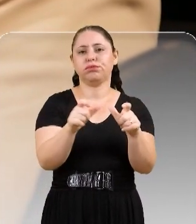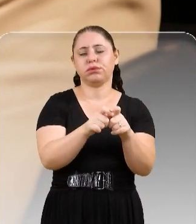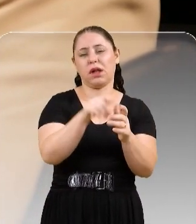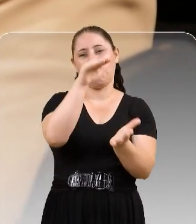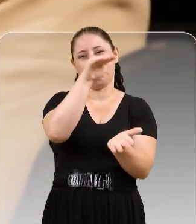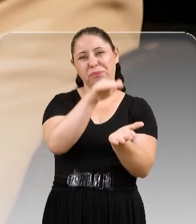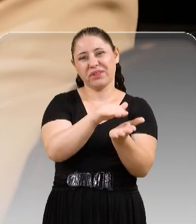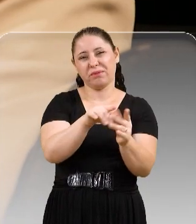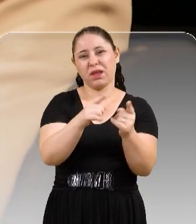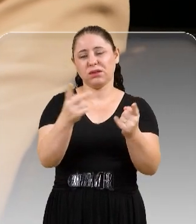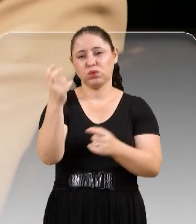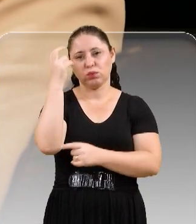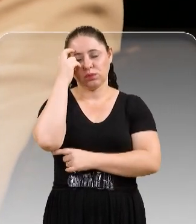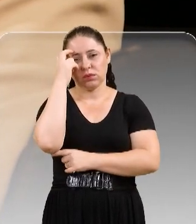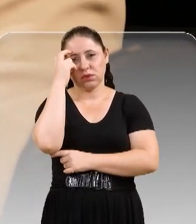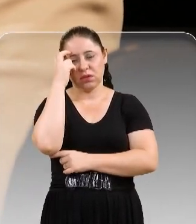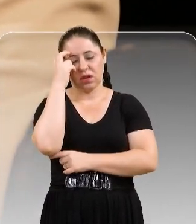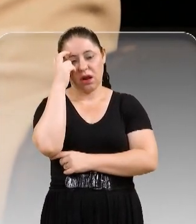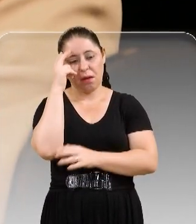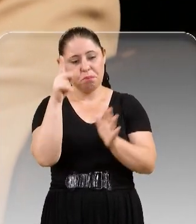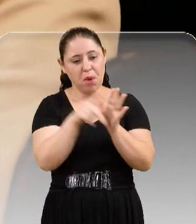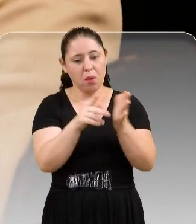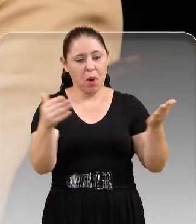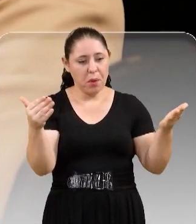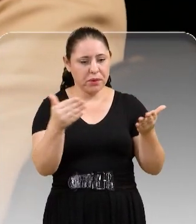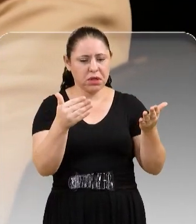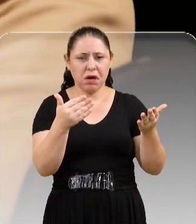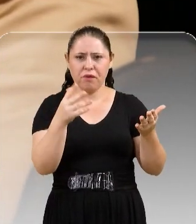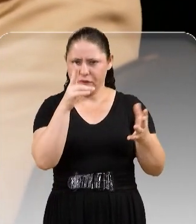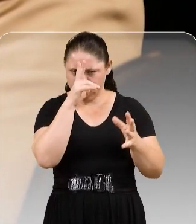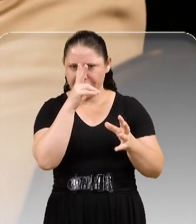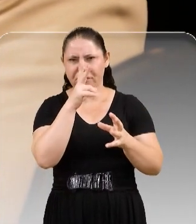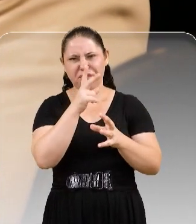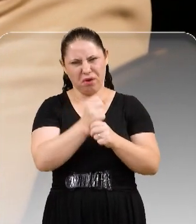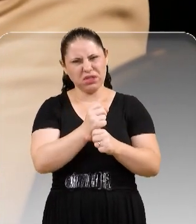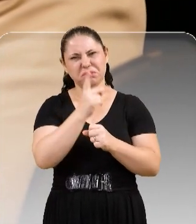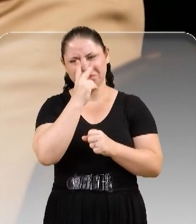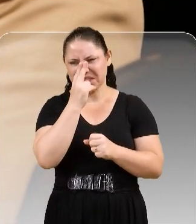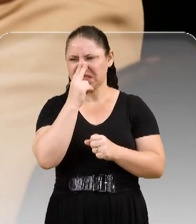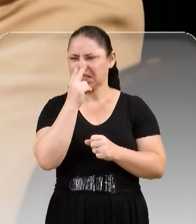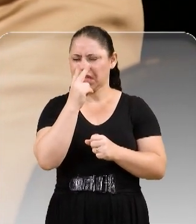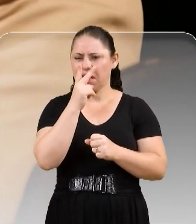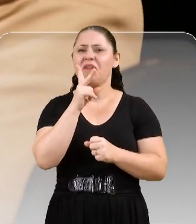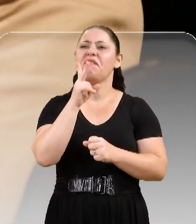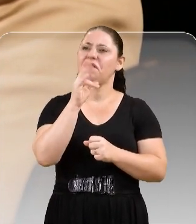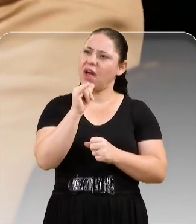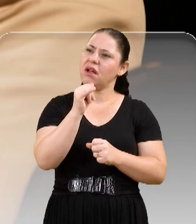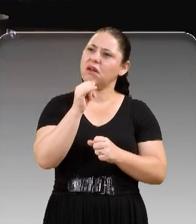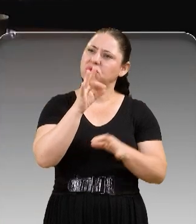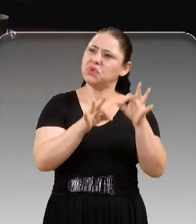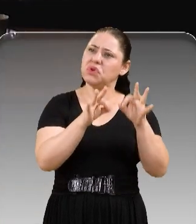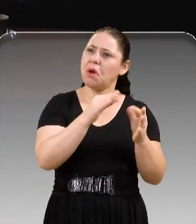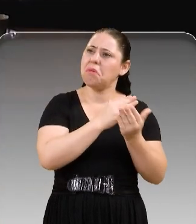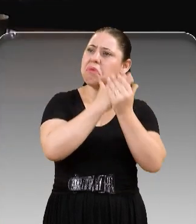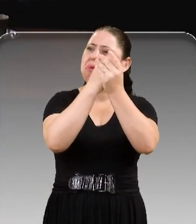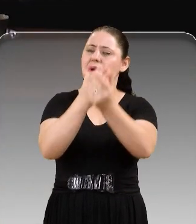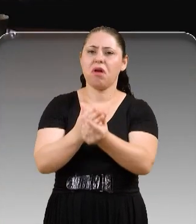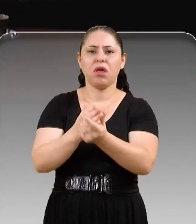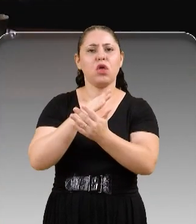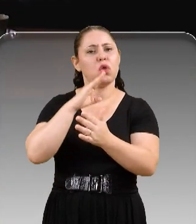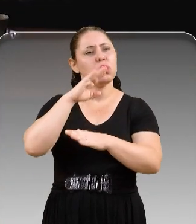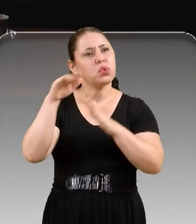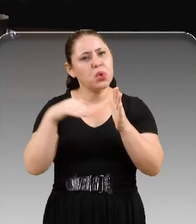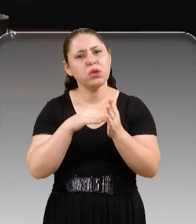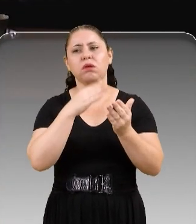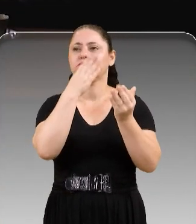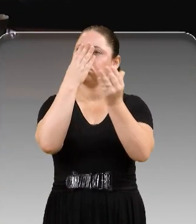do acervo, mas a cultura popular hoje é muito forte, muito enraizada, vai para o judiciário por qualquer